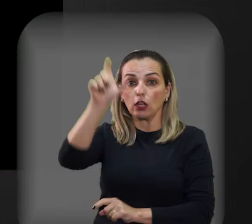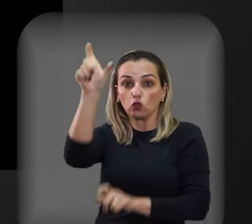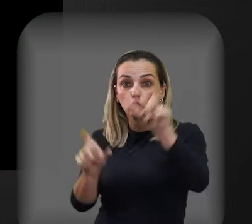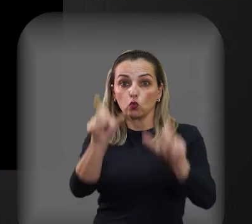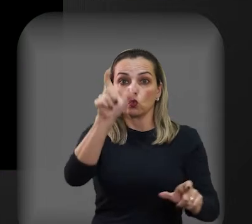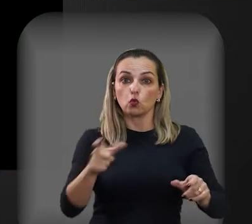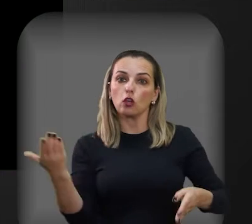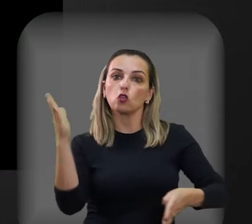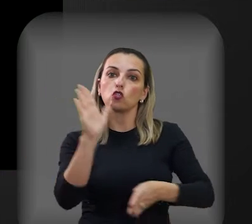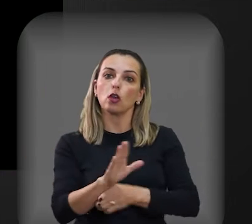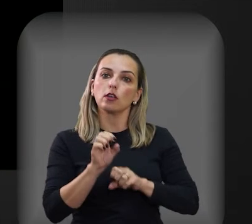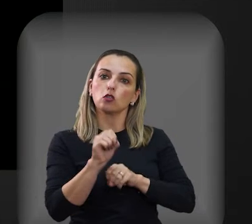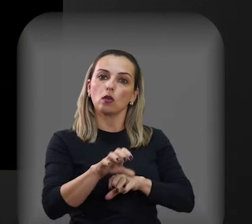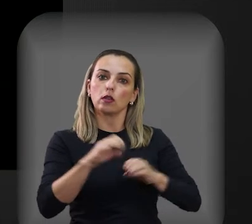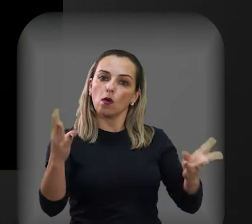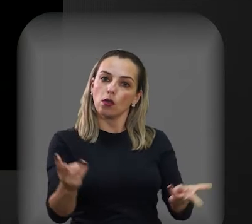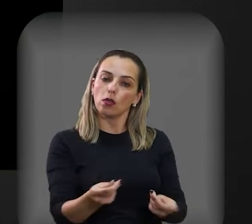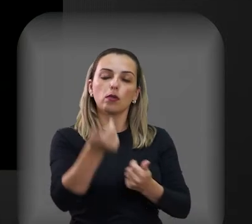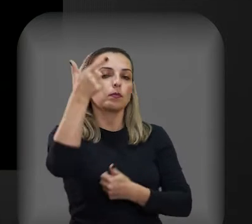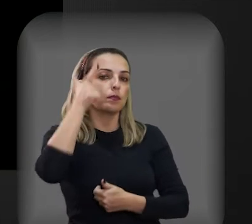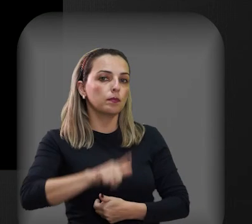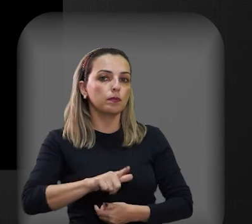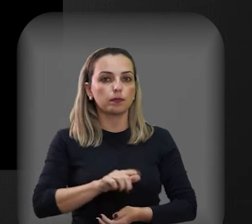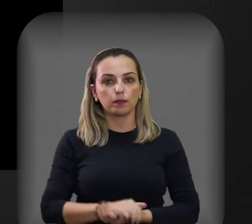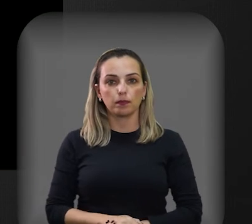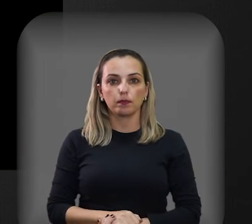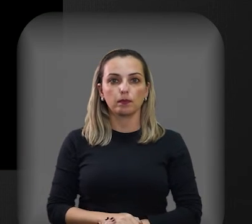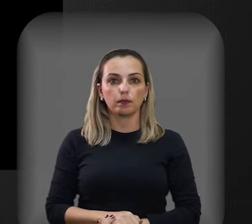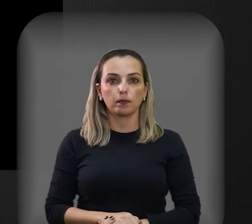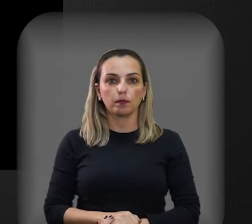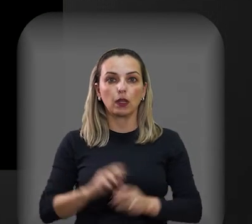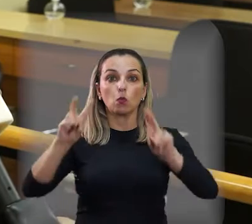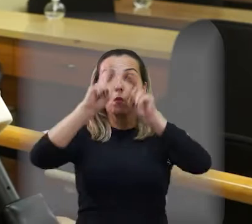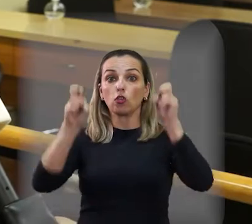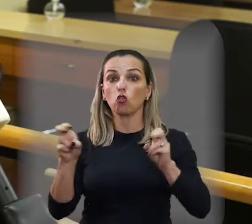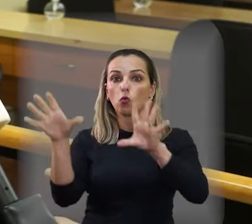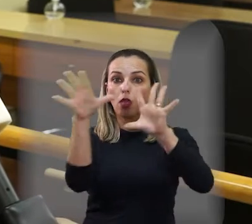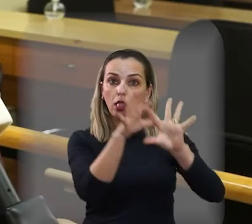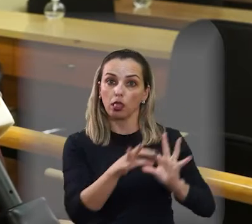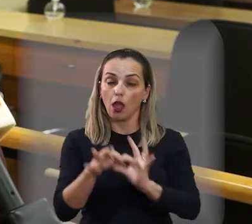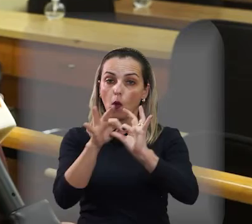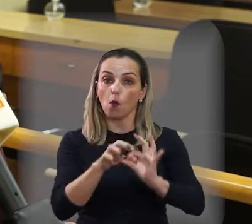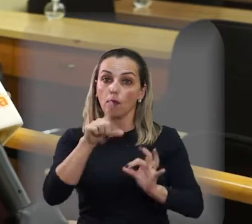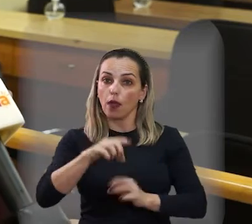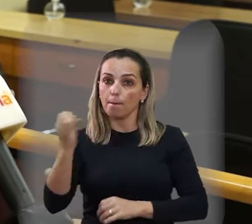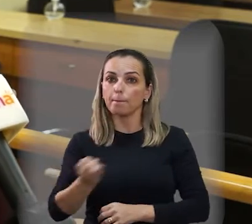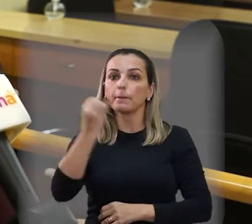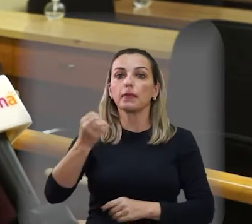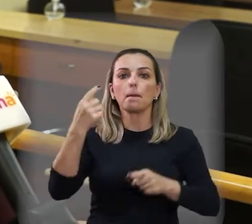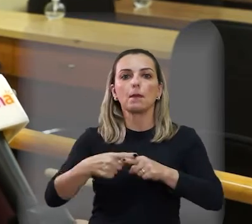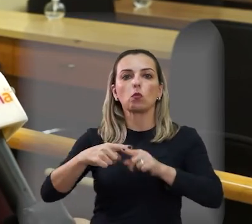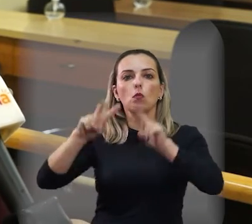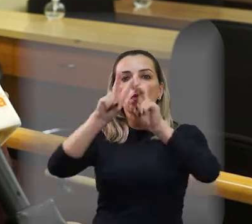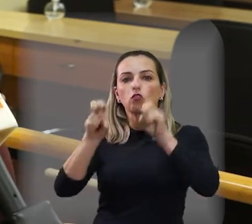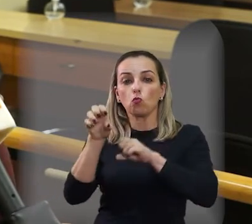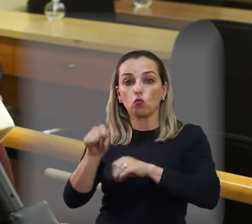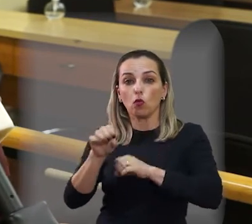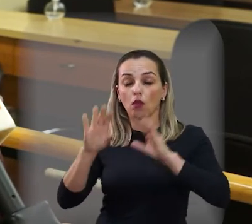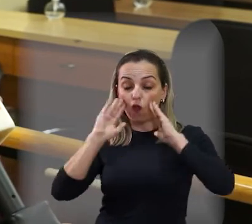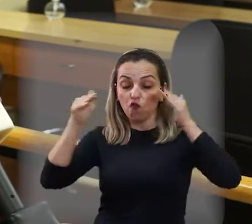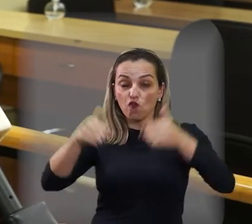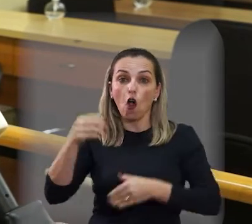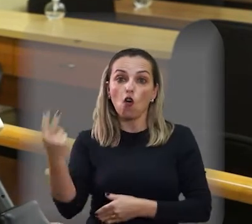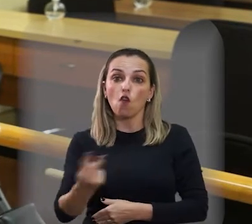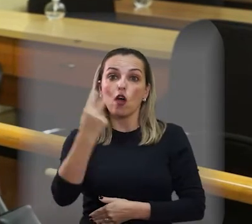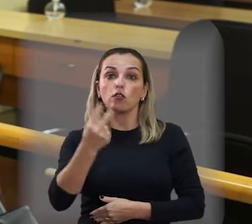estado toda a sociedade pode contribuir para o ensino de qualidade mas você ativa importante porque ela traz para